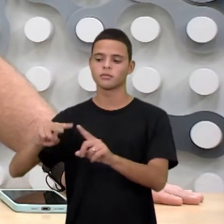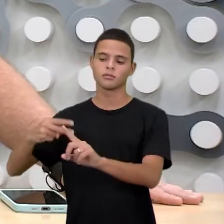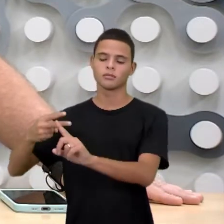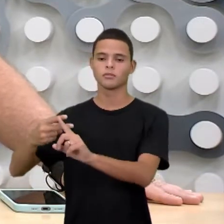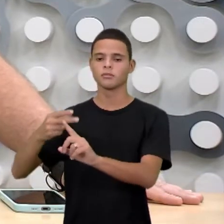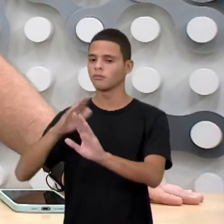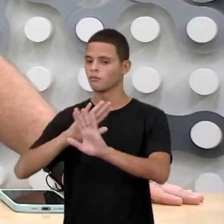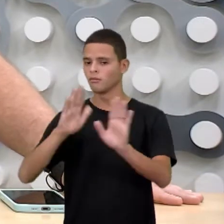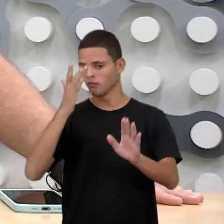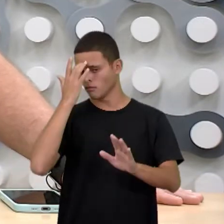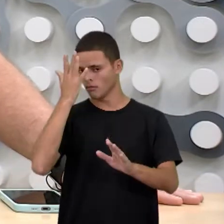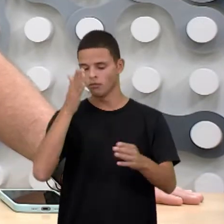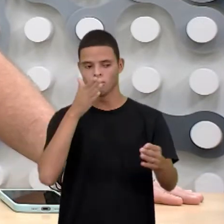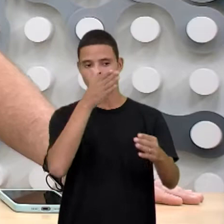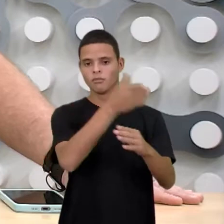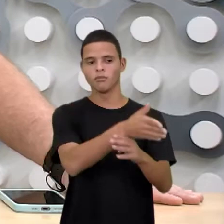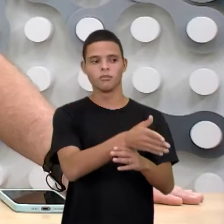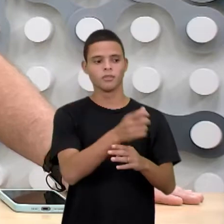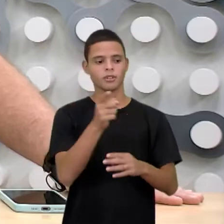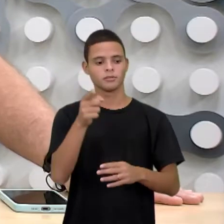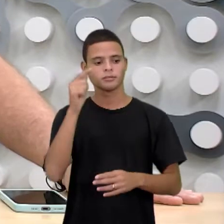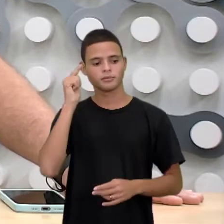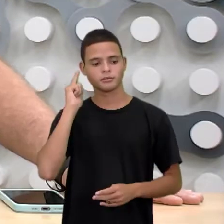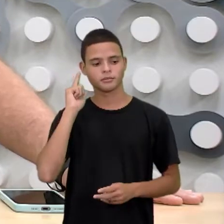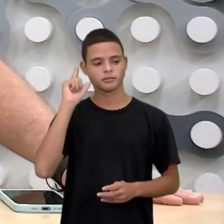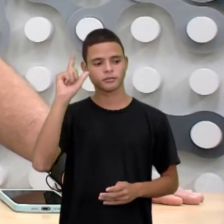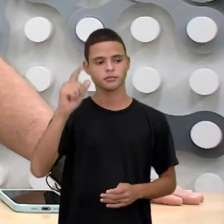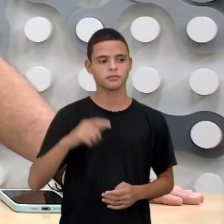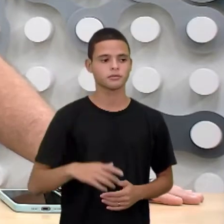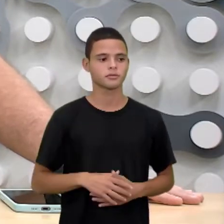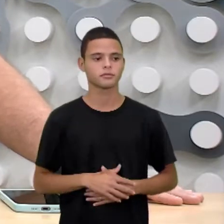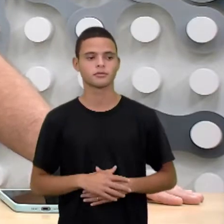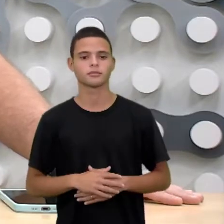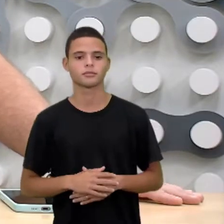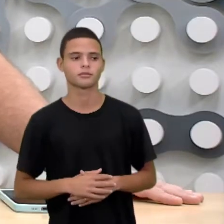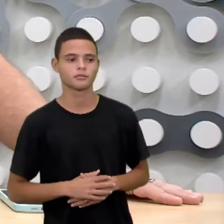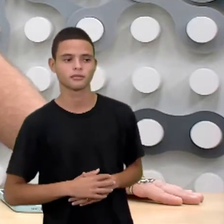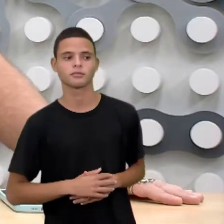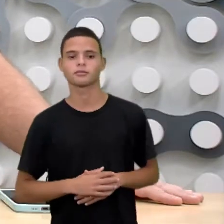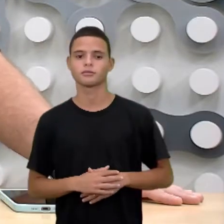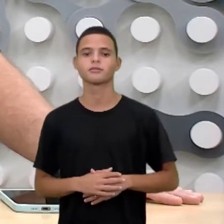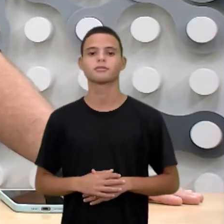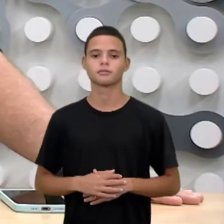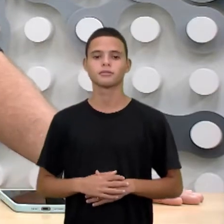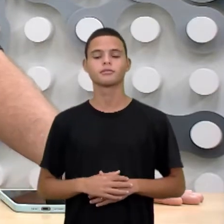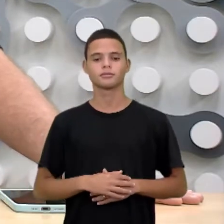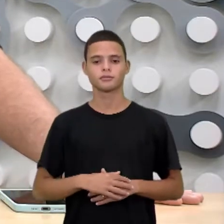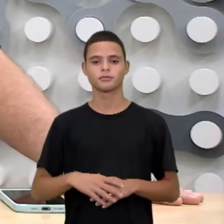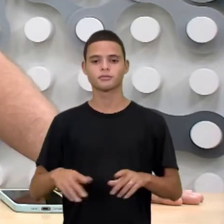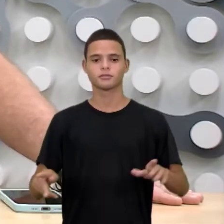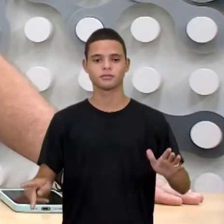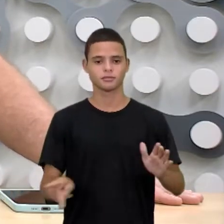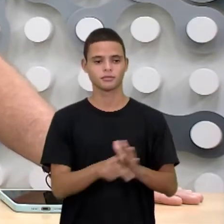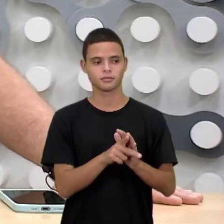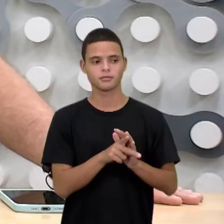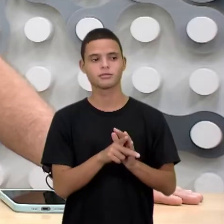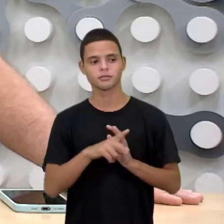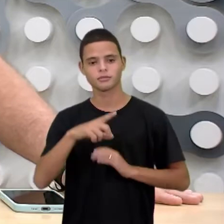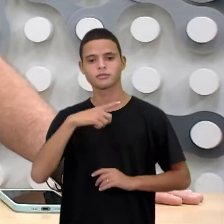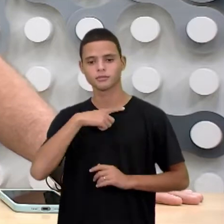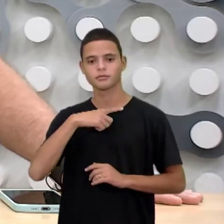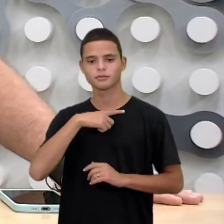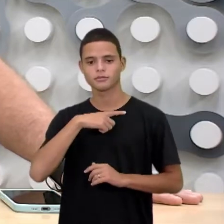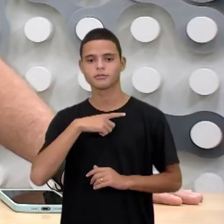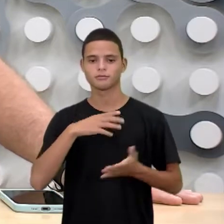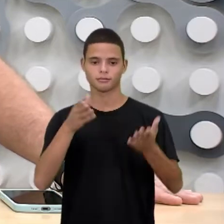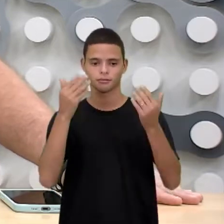é só entrar lá, que aí vocês conseguem ver os descritivos aí de cada habilidade adequado aí ao nosso componente.